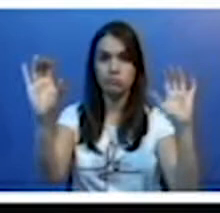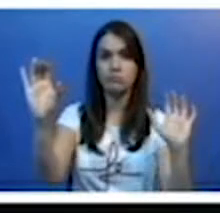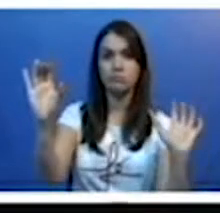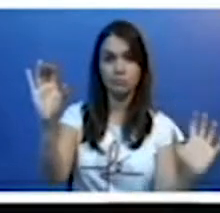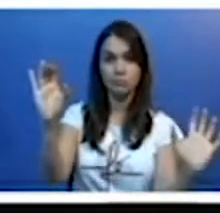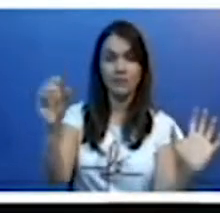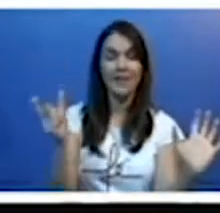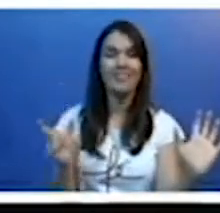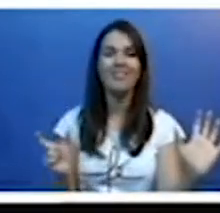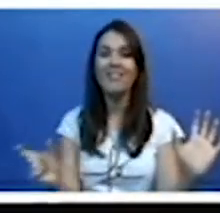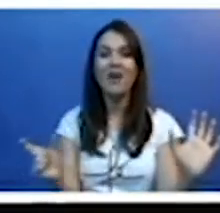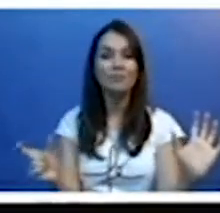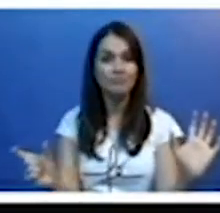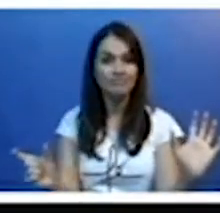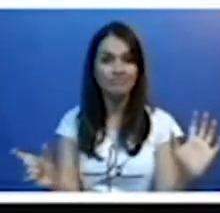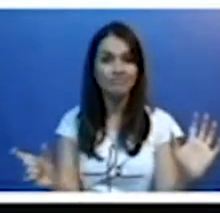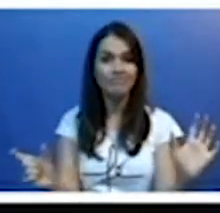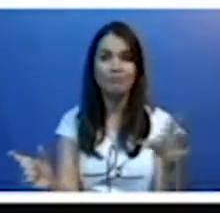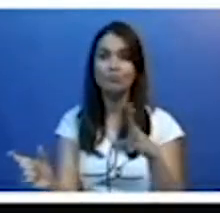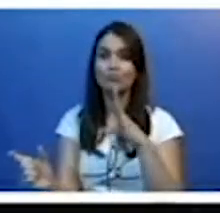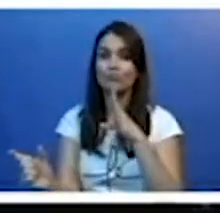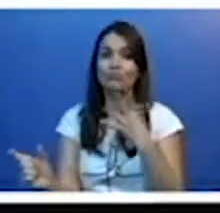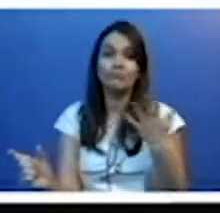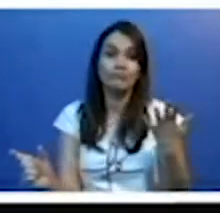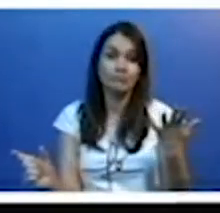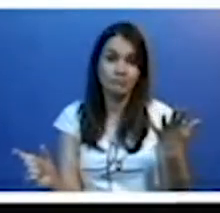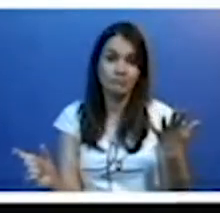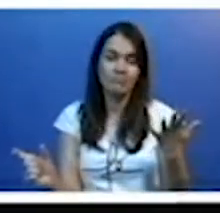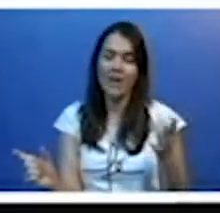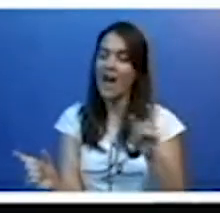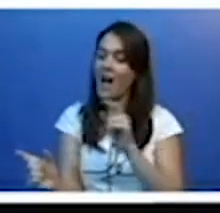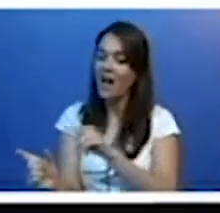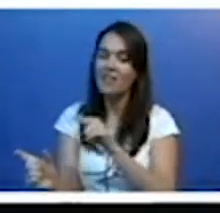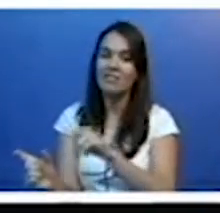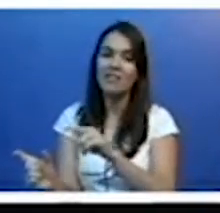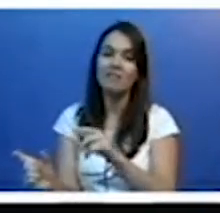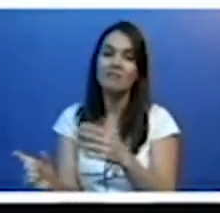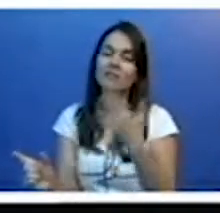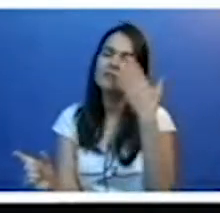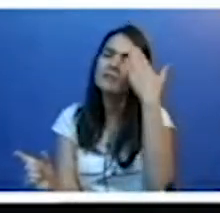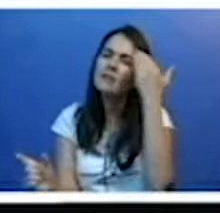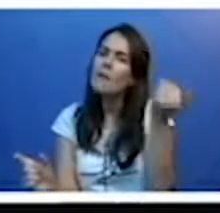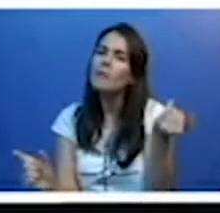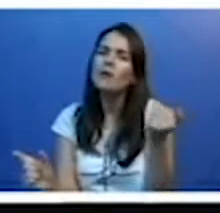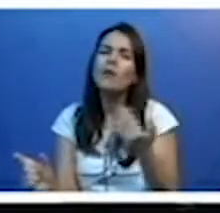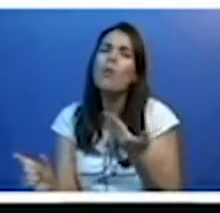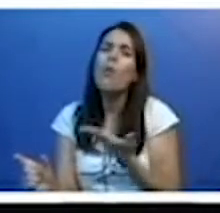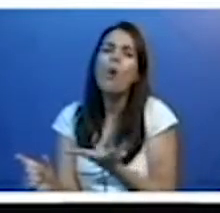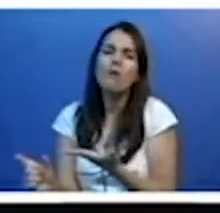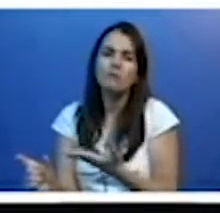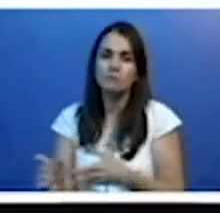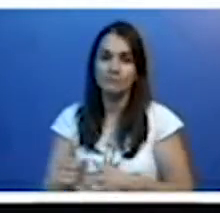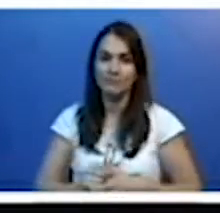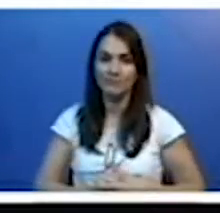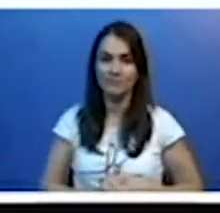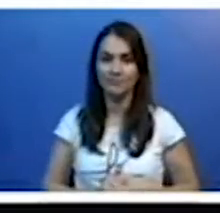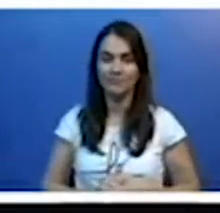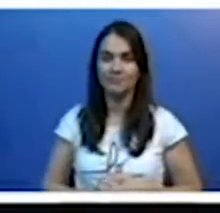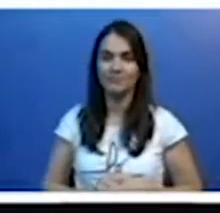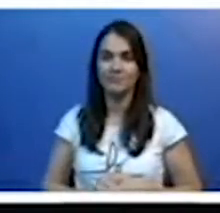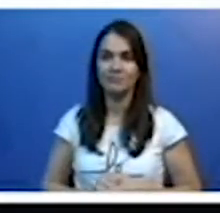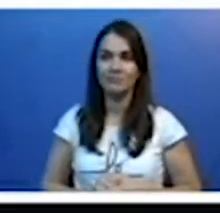Na última, serão o valor que a gente quer descobrir e o valor dado junto com